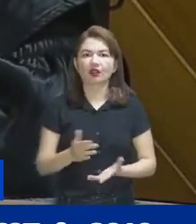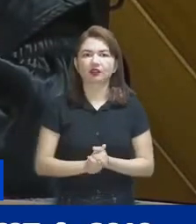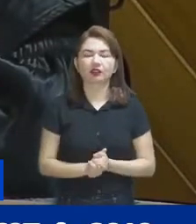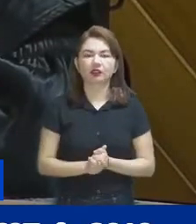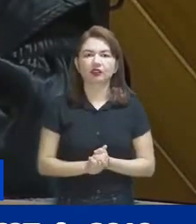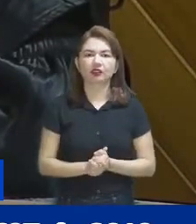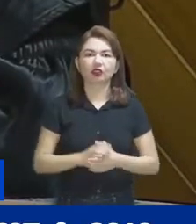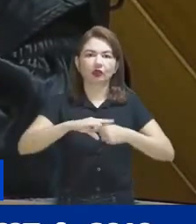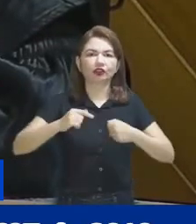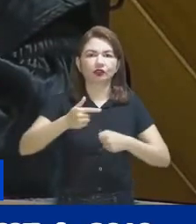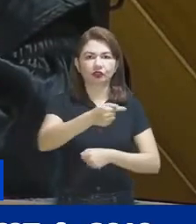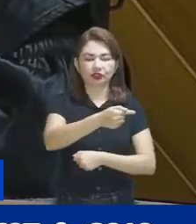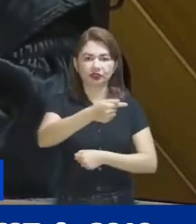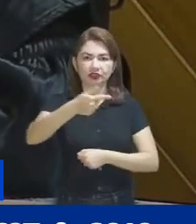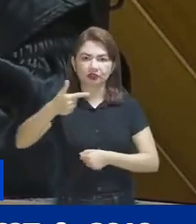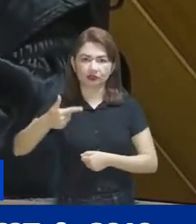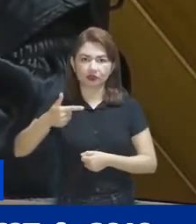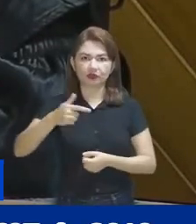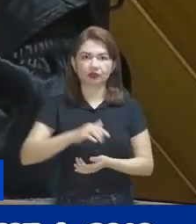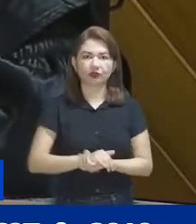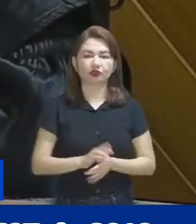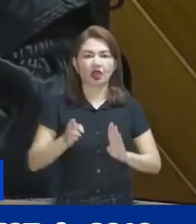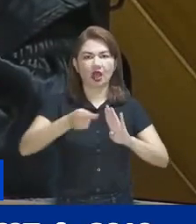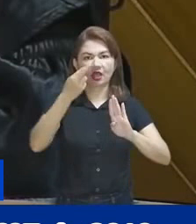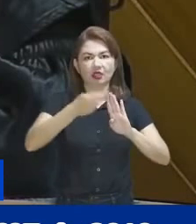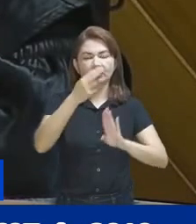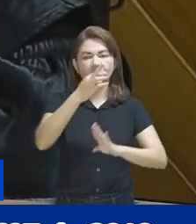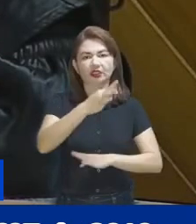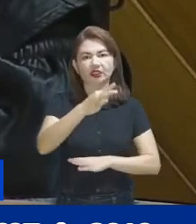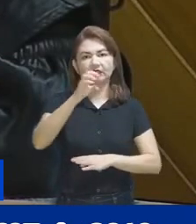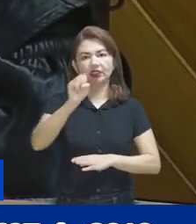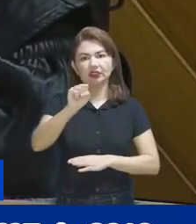artigo 72 da Resolução do TSE, número